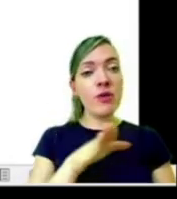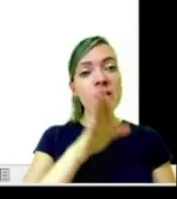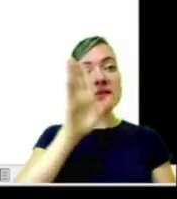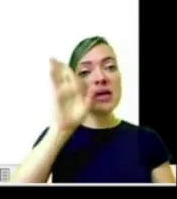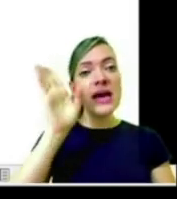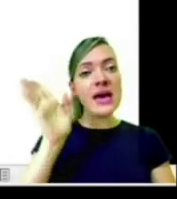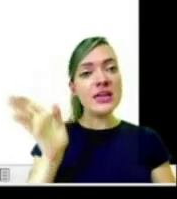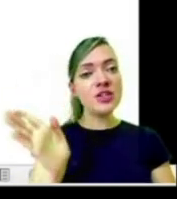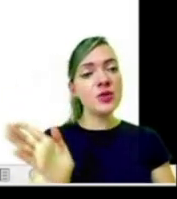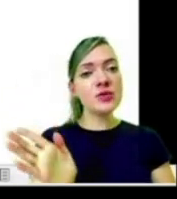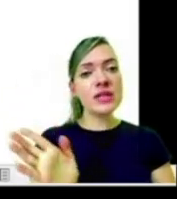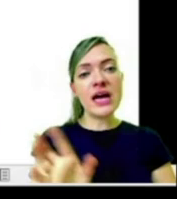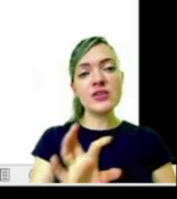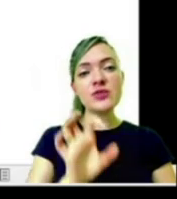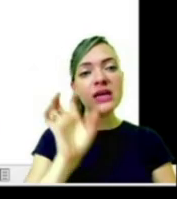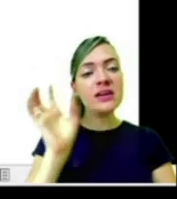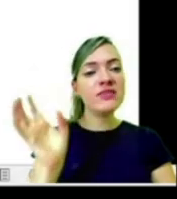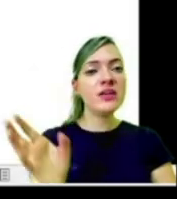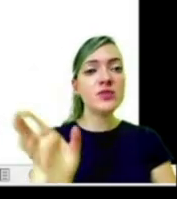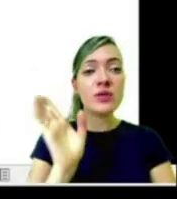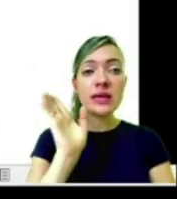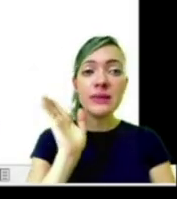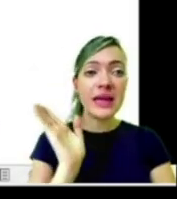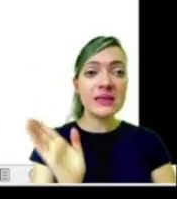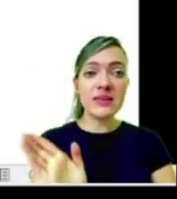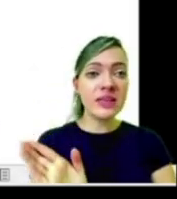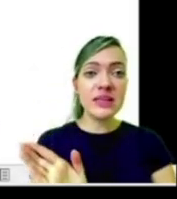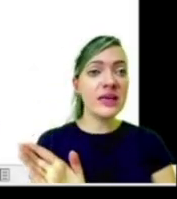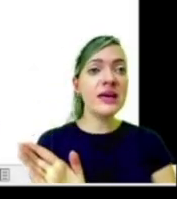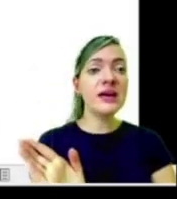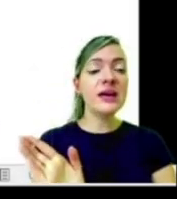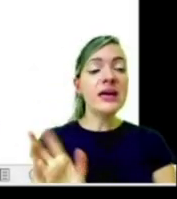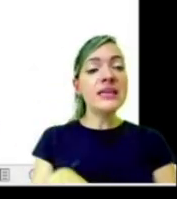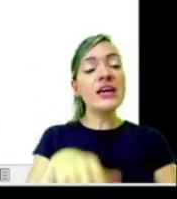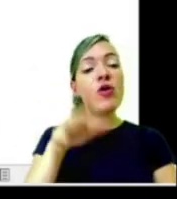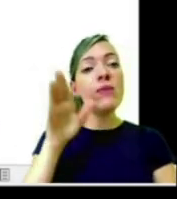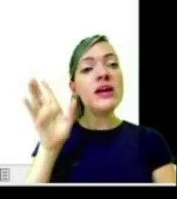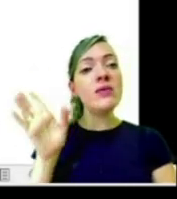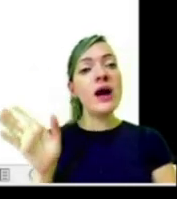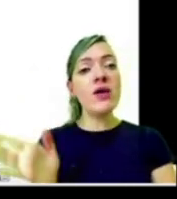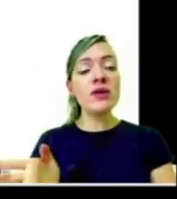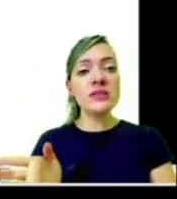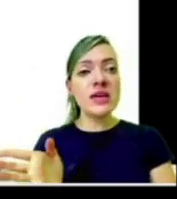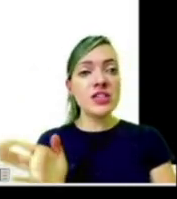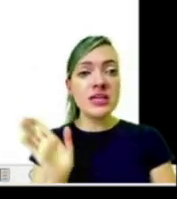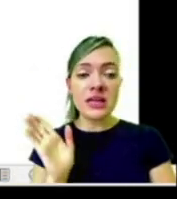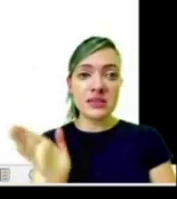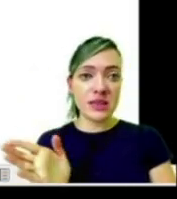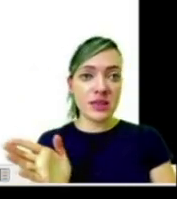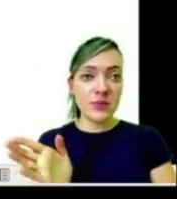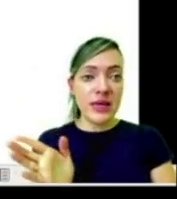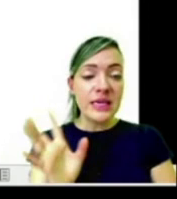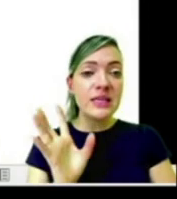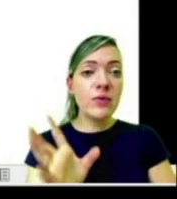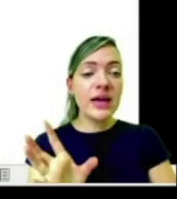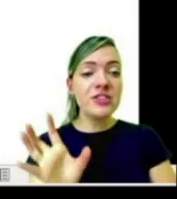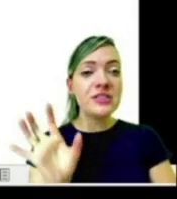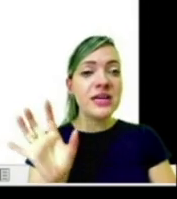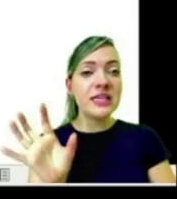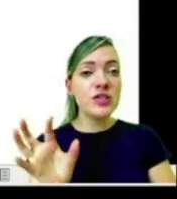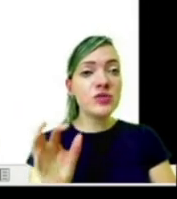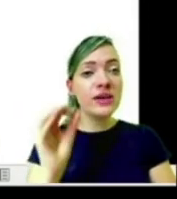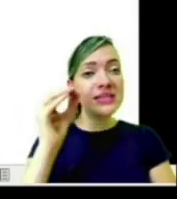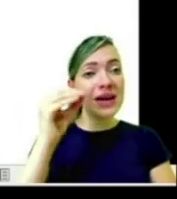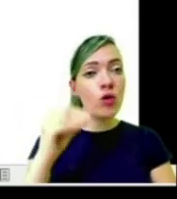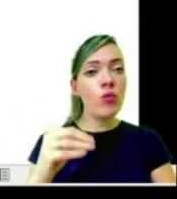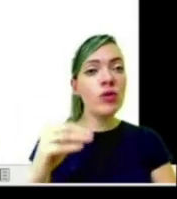Que comeu uma série de crustáceos alevinos contaminados a vida inteira, que comeram algas desde que nasceram. Então quer